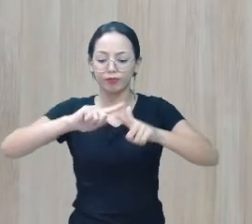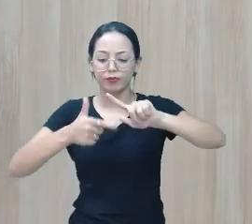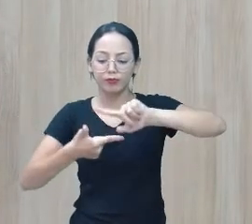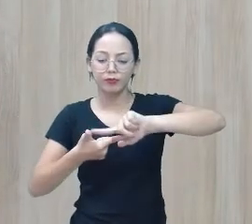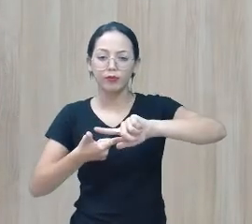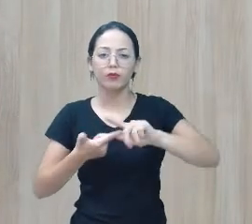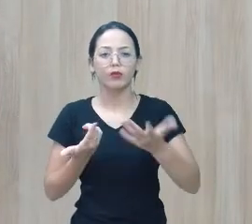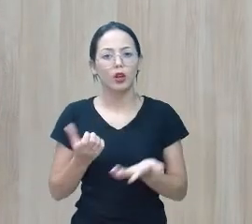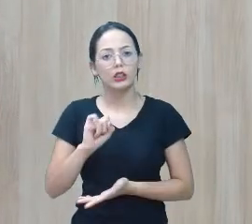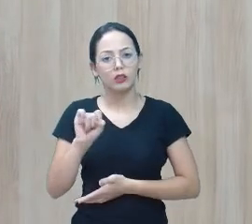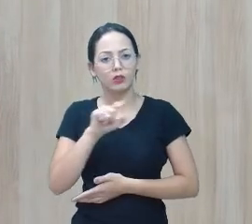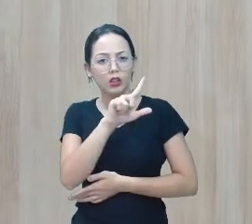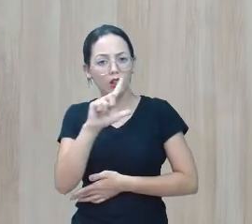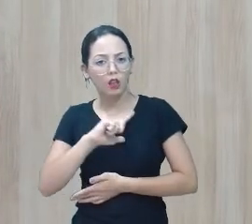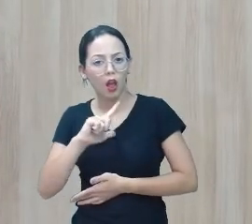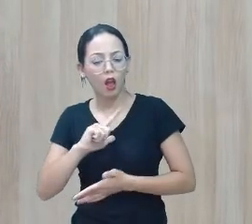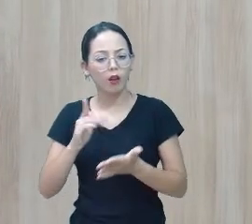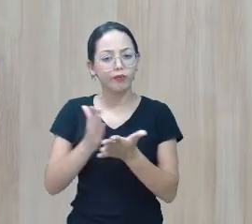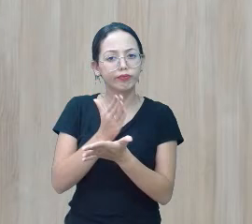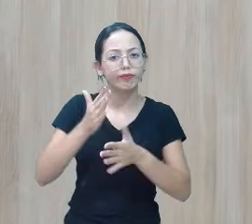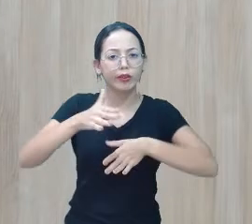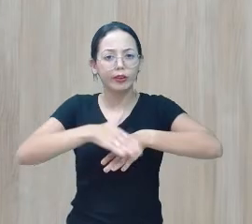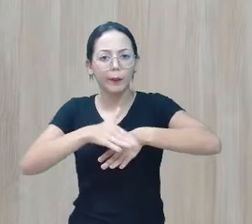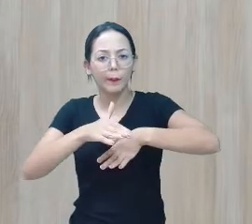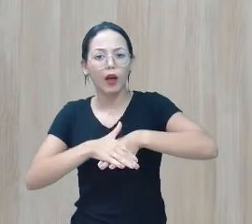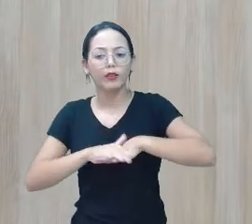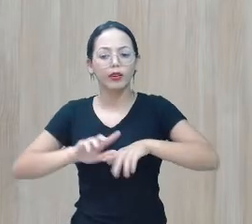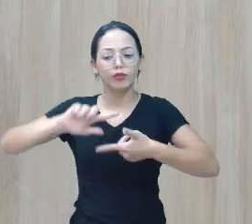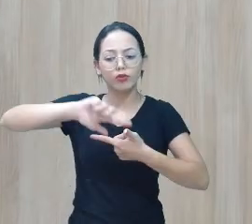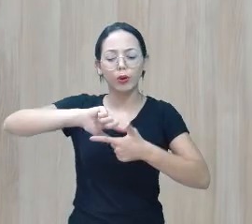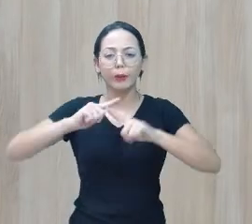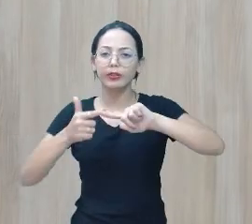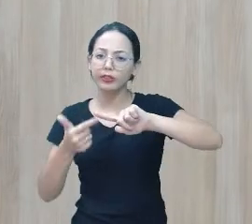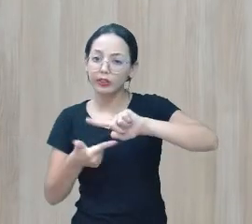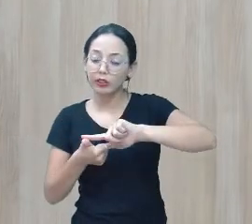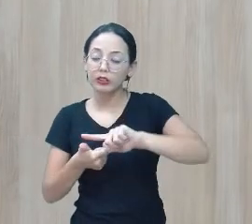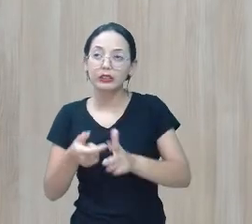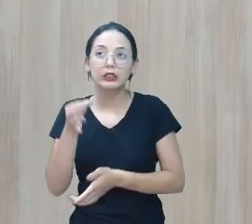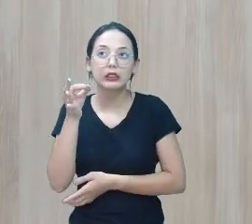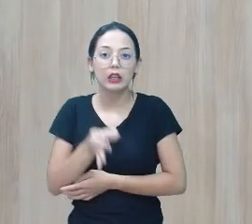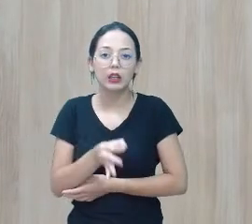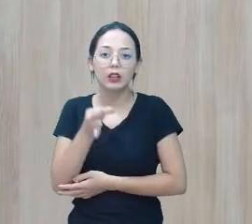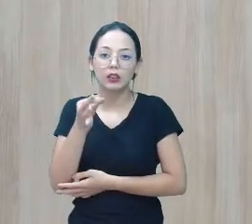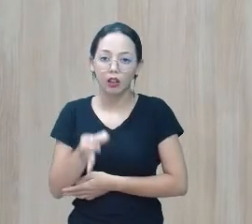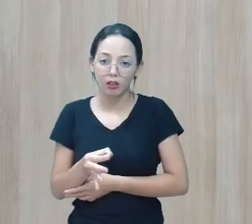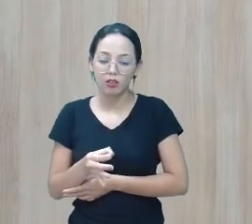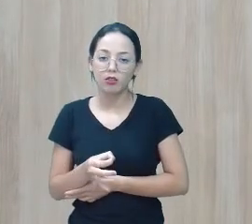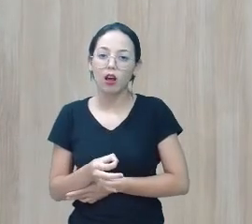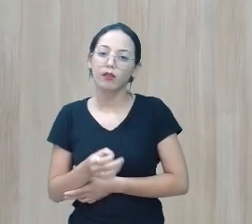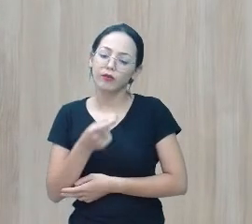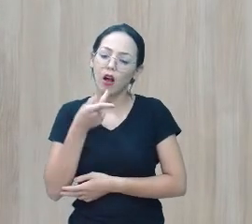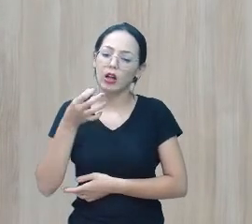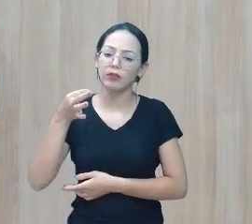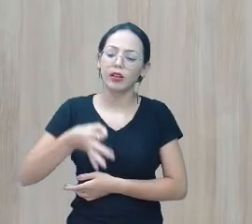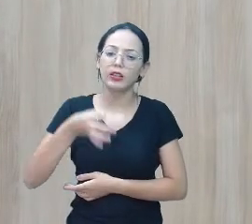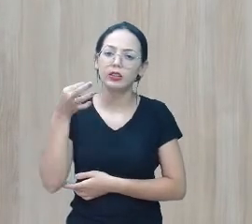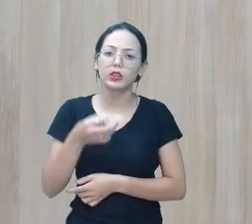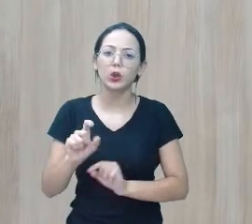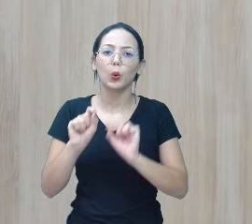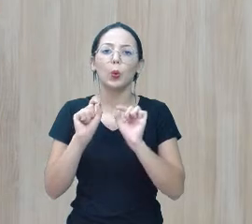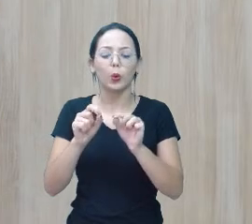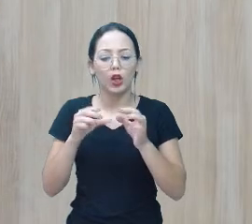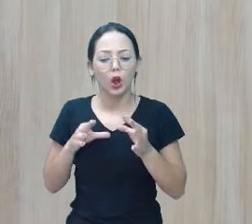aí de matemática, ou no livro que tu já estudou sobre geometria, com certeza, diria, afirmando mesmo, que